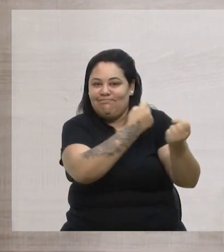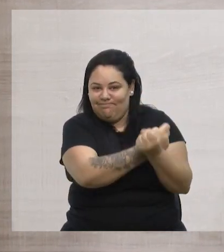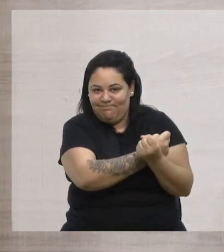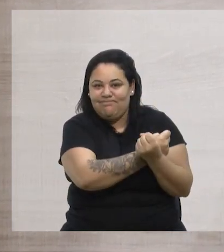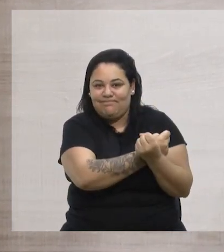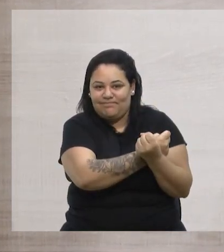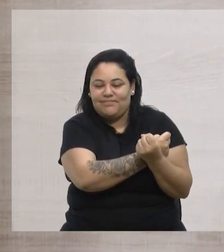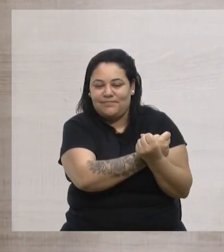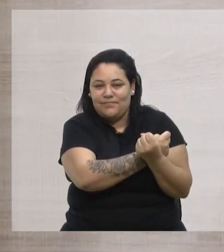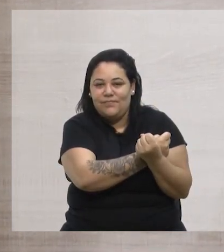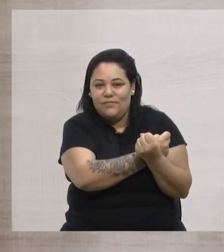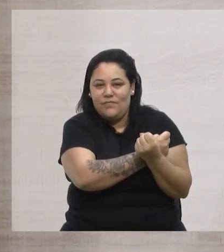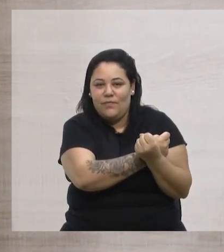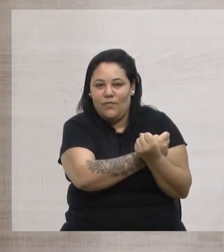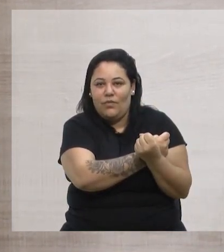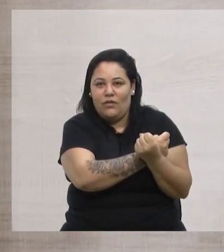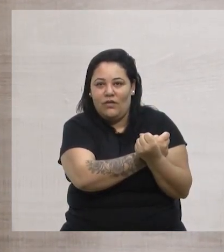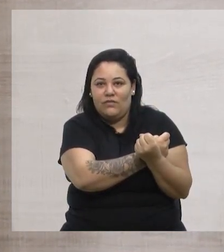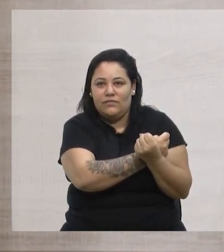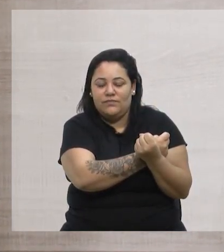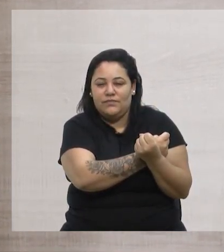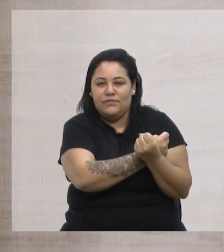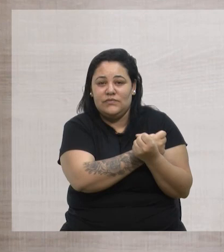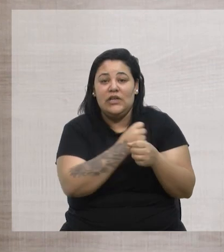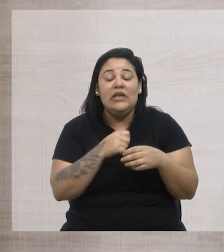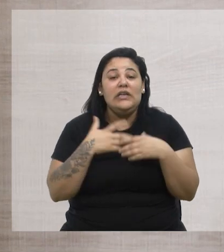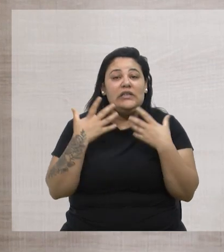dessa quebra desse paradigma.